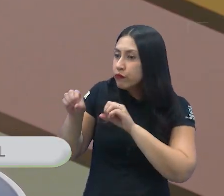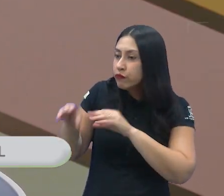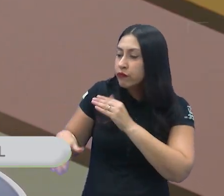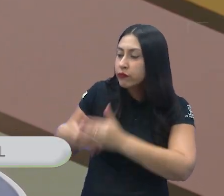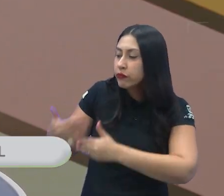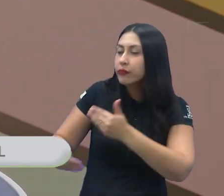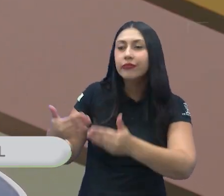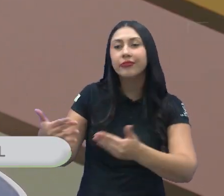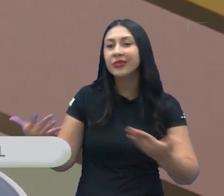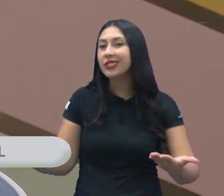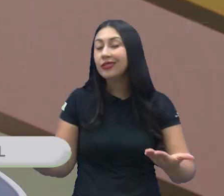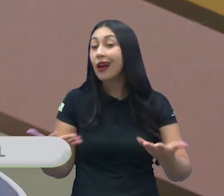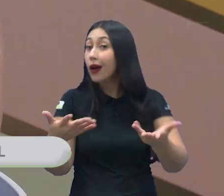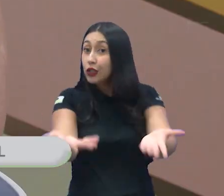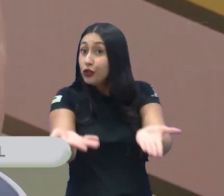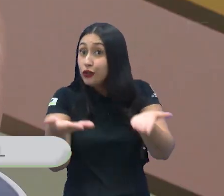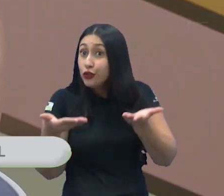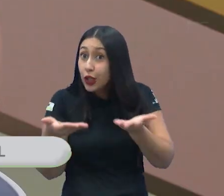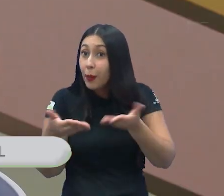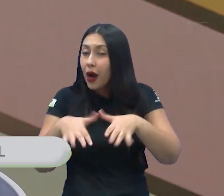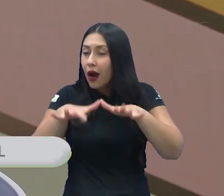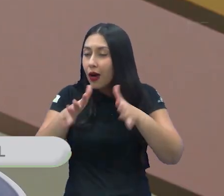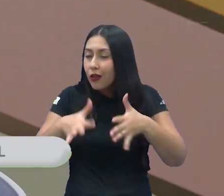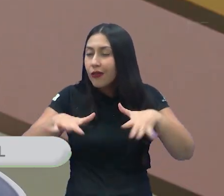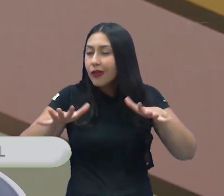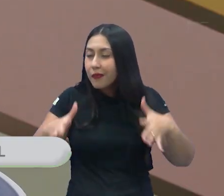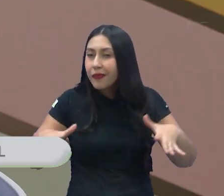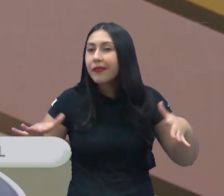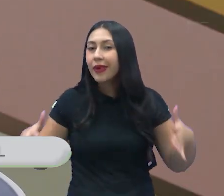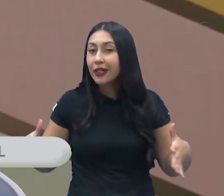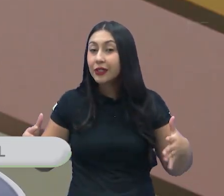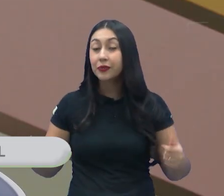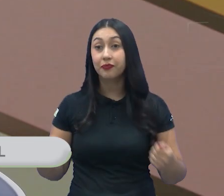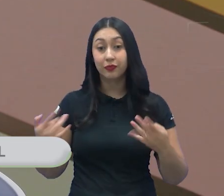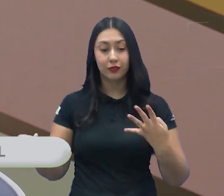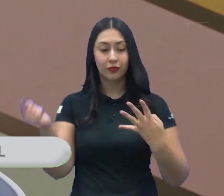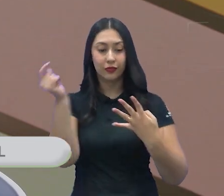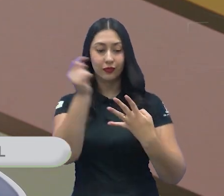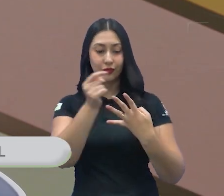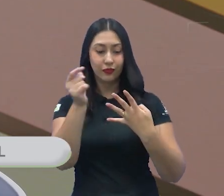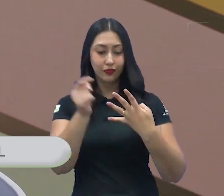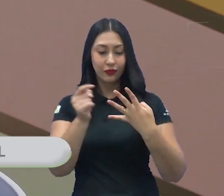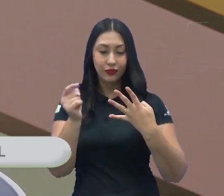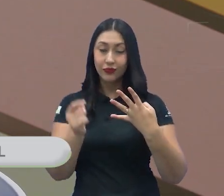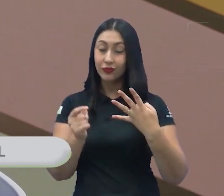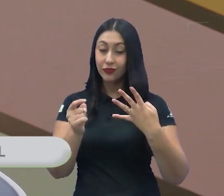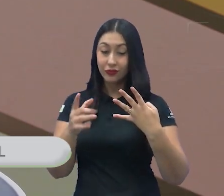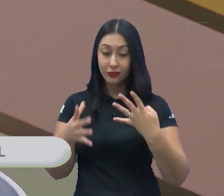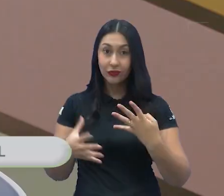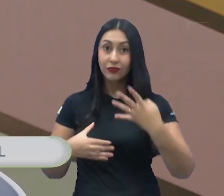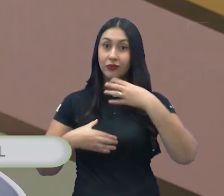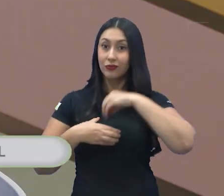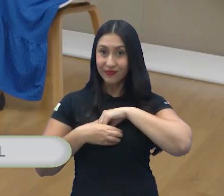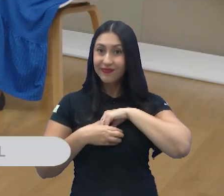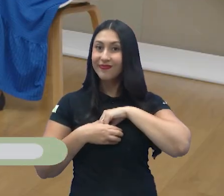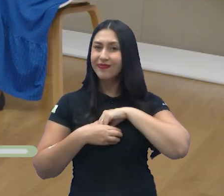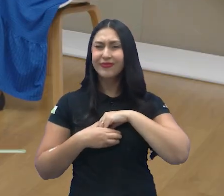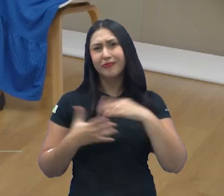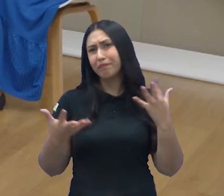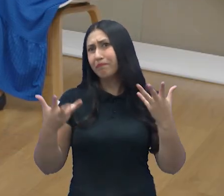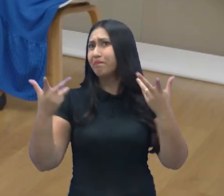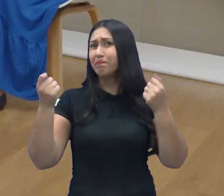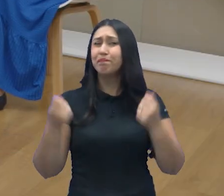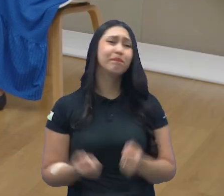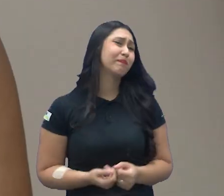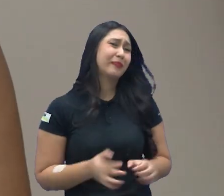Chama o fleumático. Então, essas qualidades integradas em nós, é uma maravilha. Ai, que ótimo. Olha